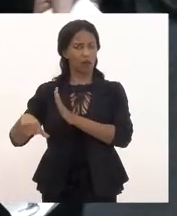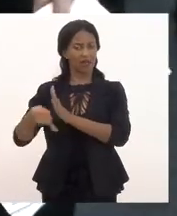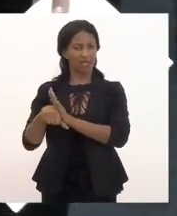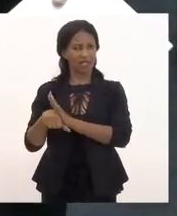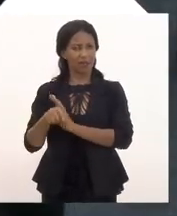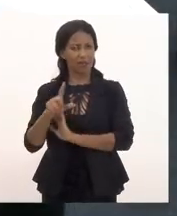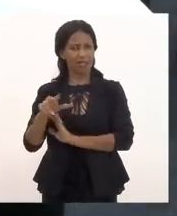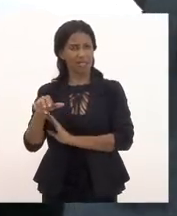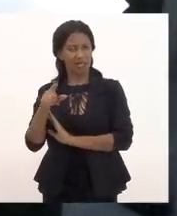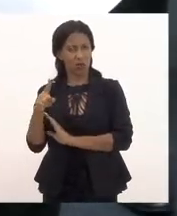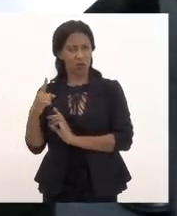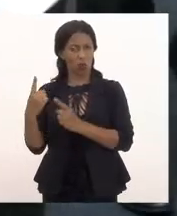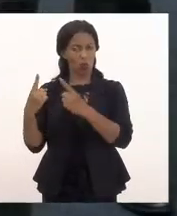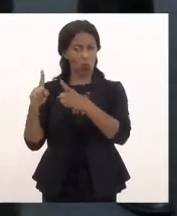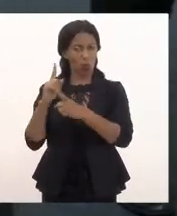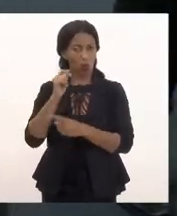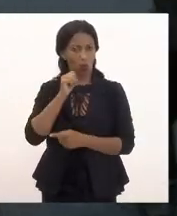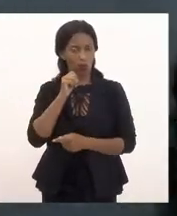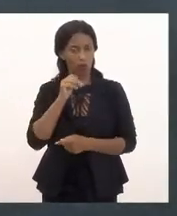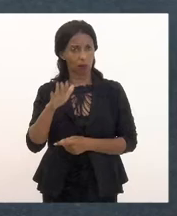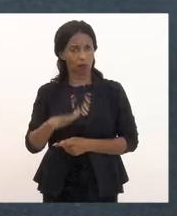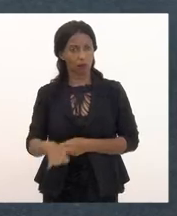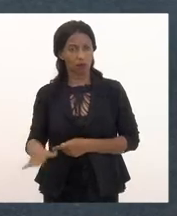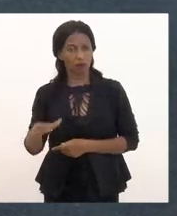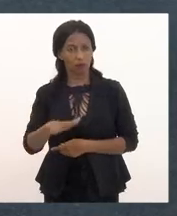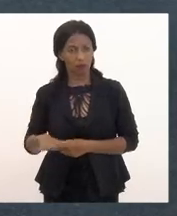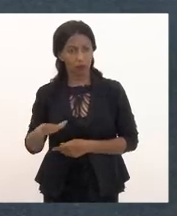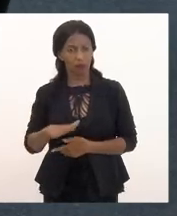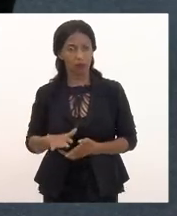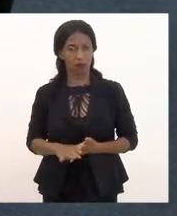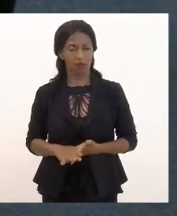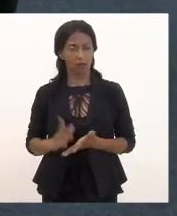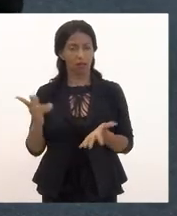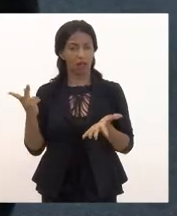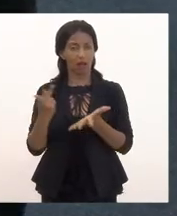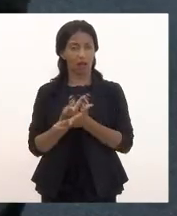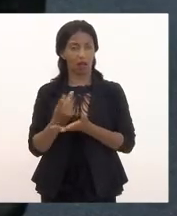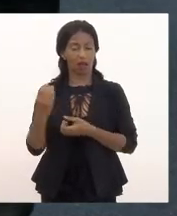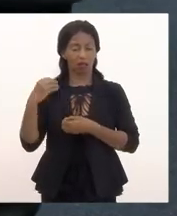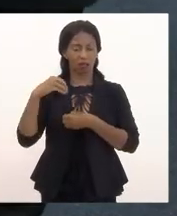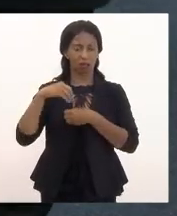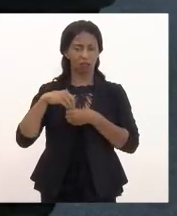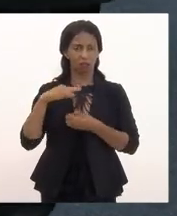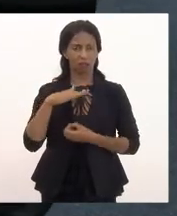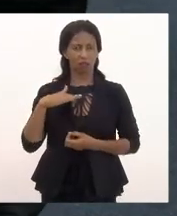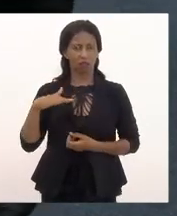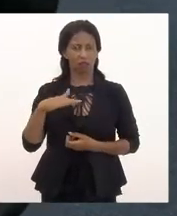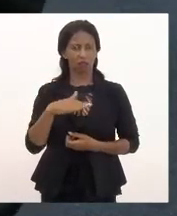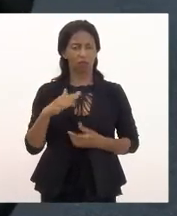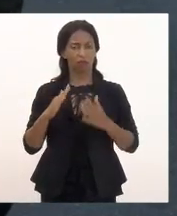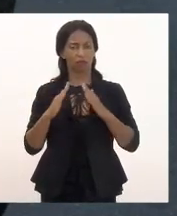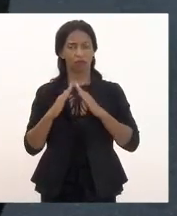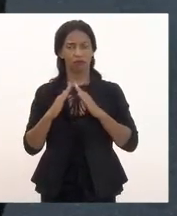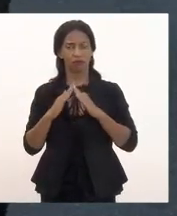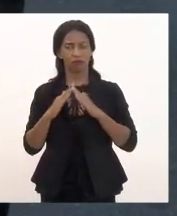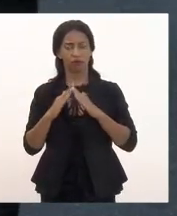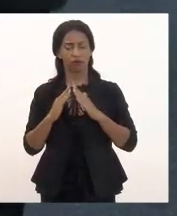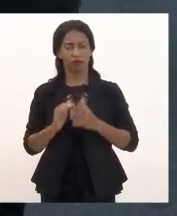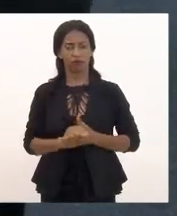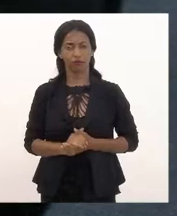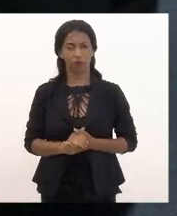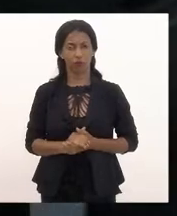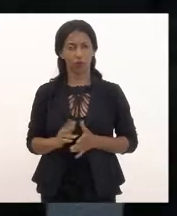sexuais contra mulheres e crianças acontece dentro do ambiente doméstico.